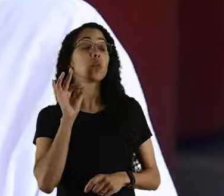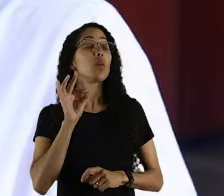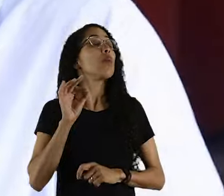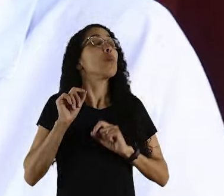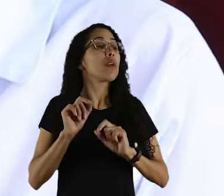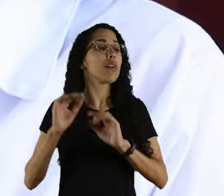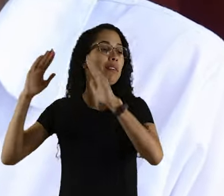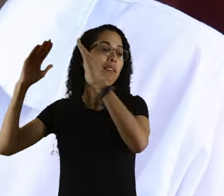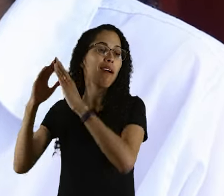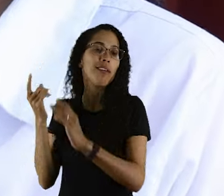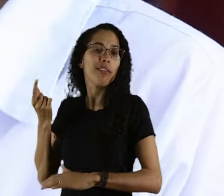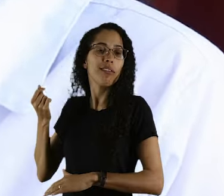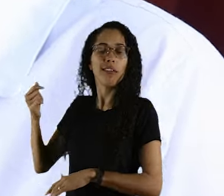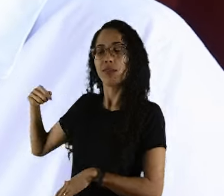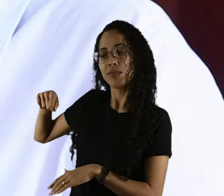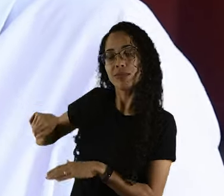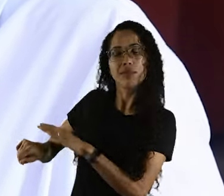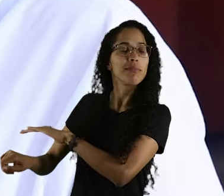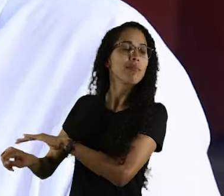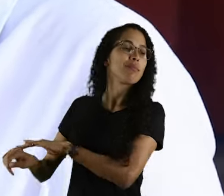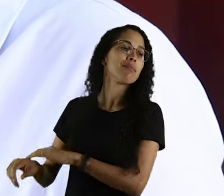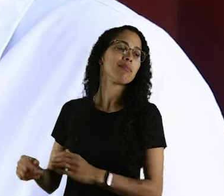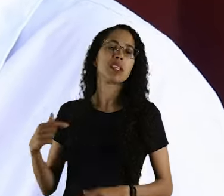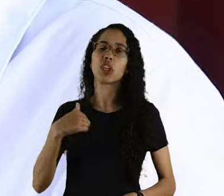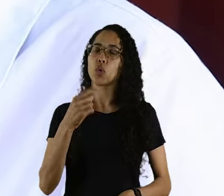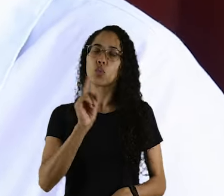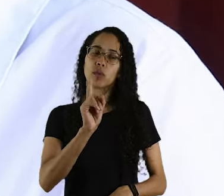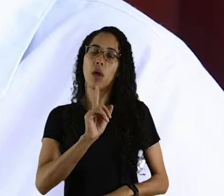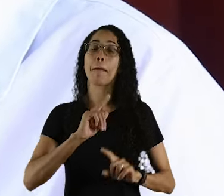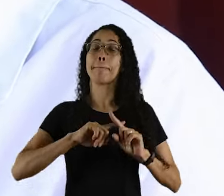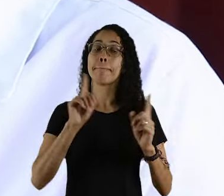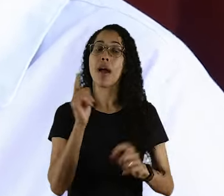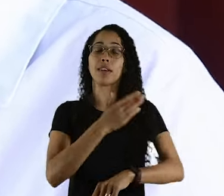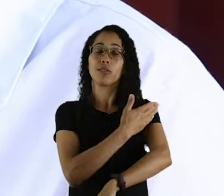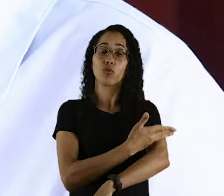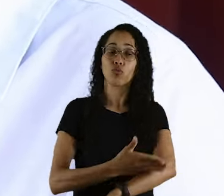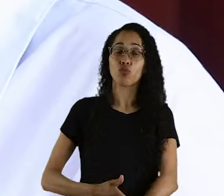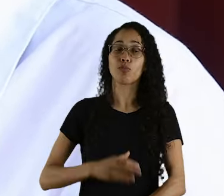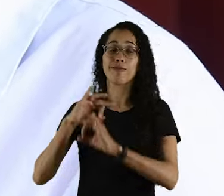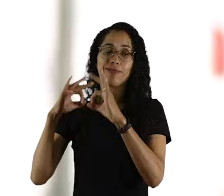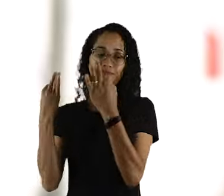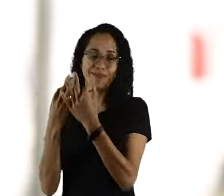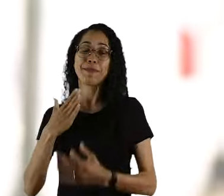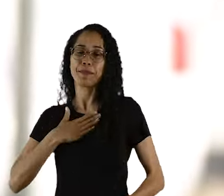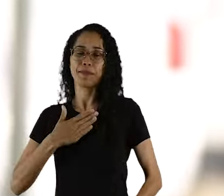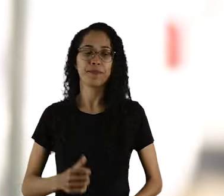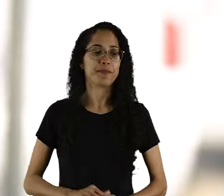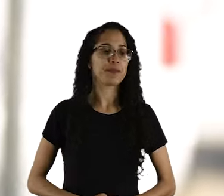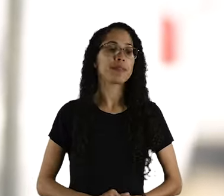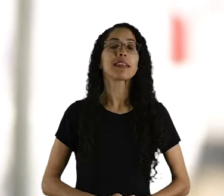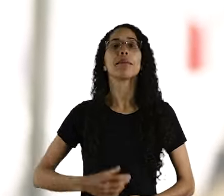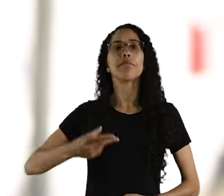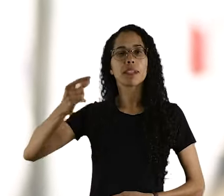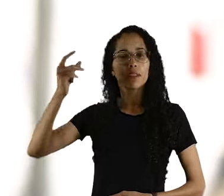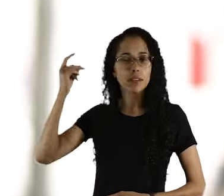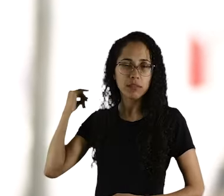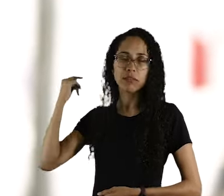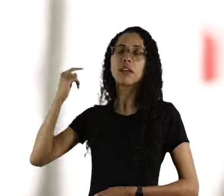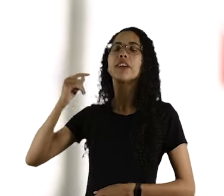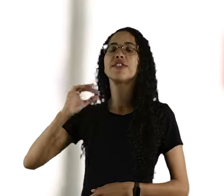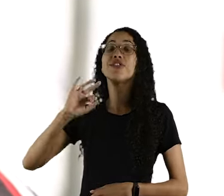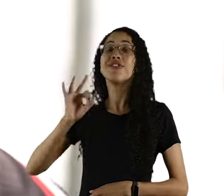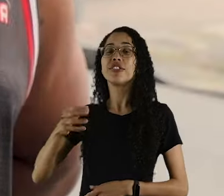por incrível que pareça. Não só eu, mas isso é um hábito de nossa família. Os antigos avós da gente dizia embaixo